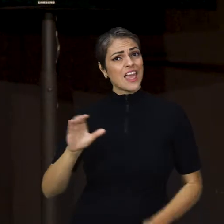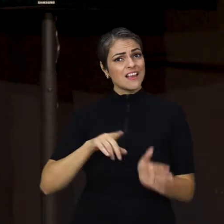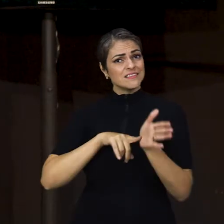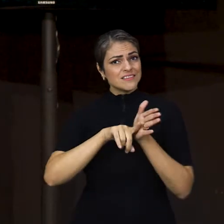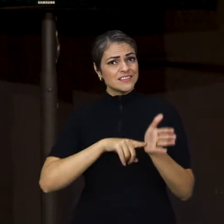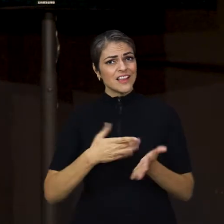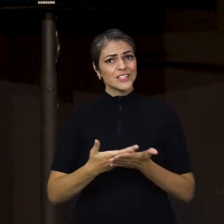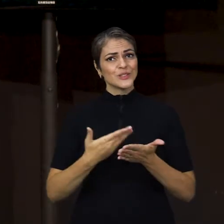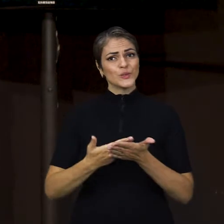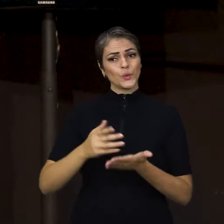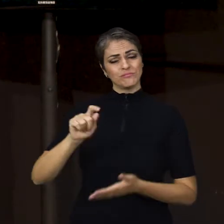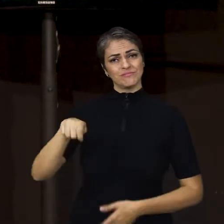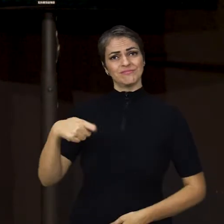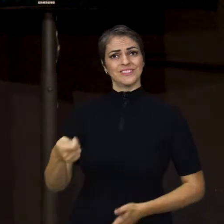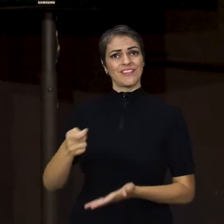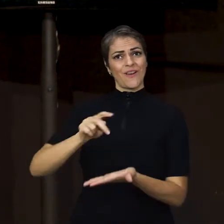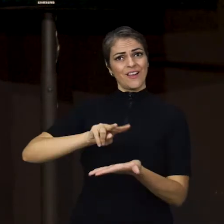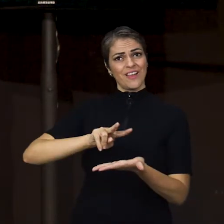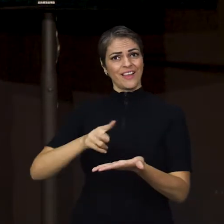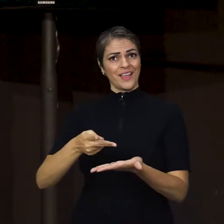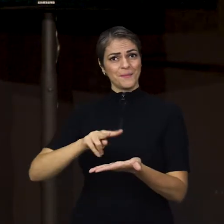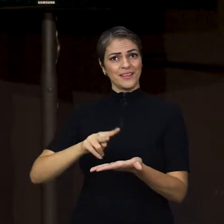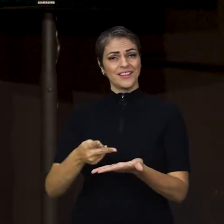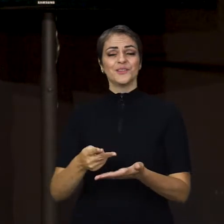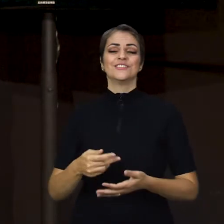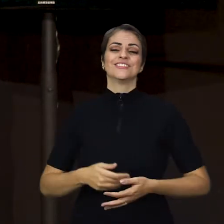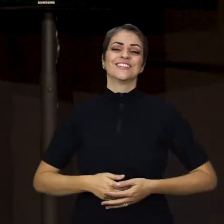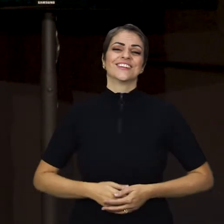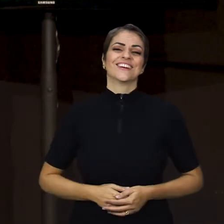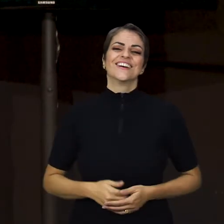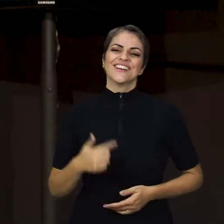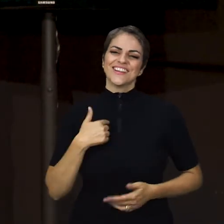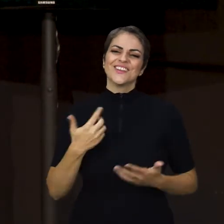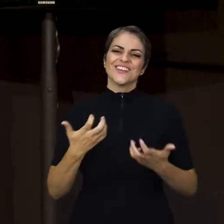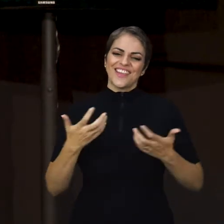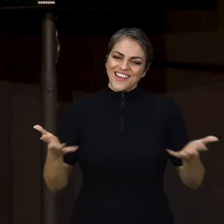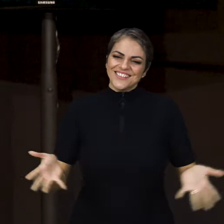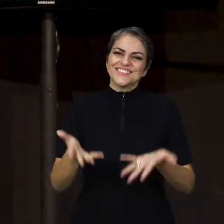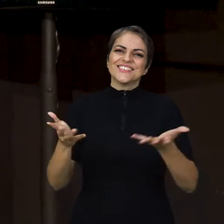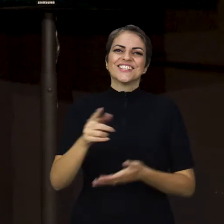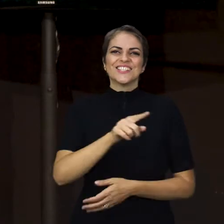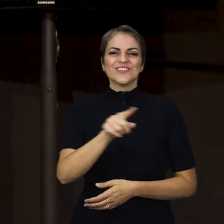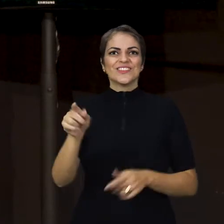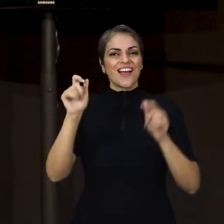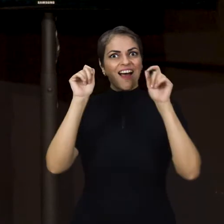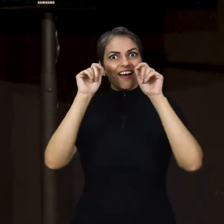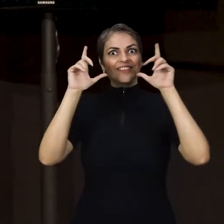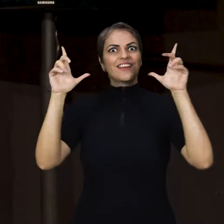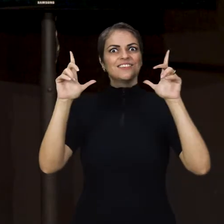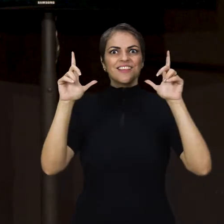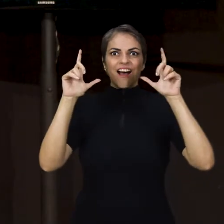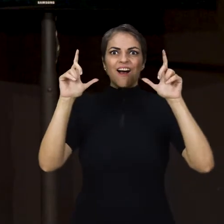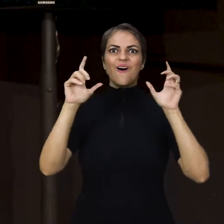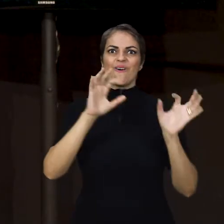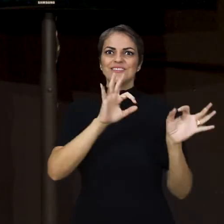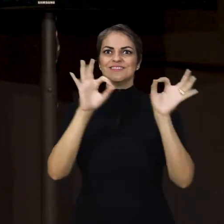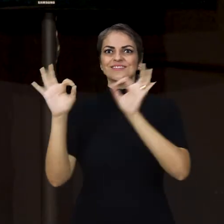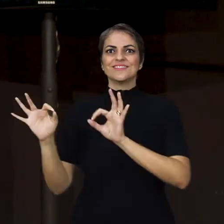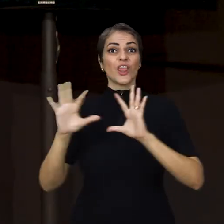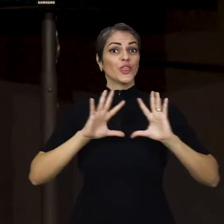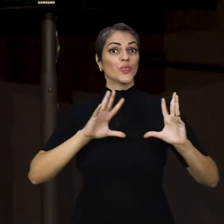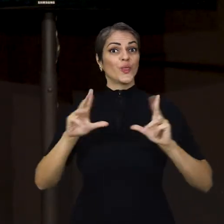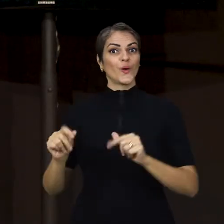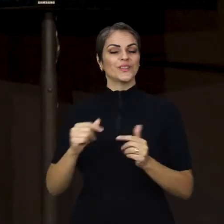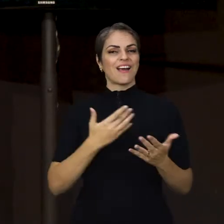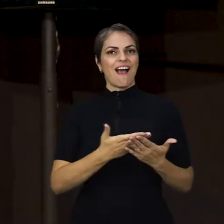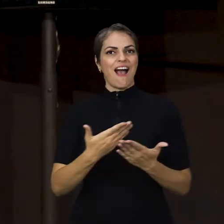aula. E eu quero estimular você, encorajar você a ficar atento e acompanhar todo esse curso. Serão 8 aulas, todas